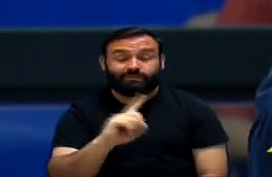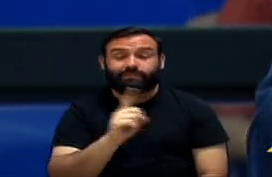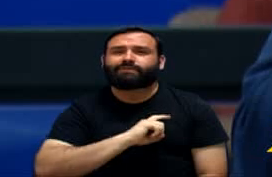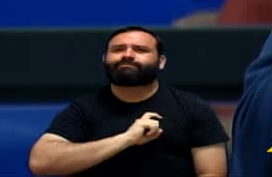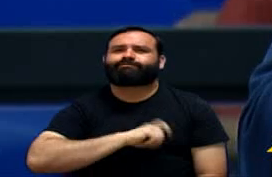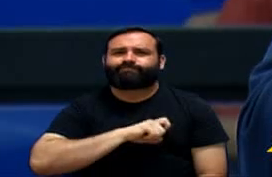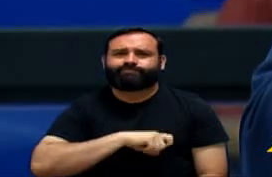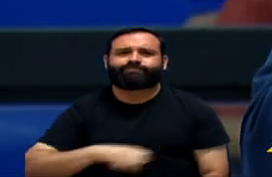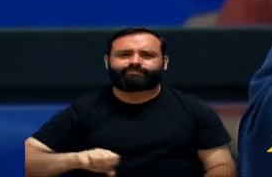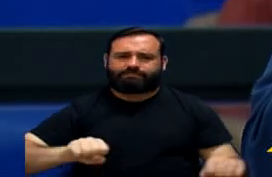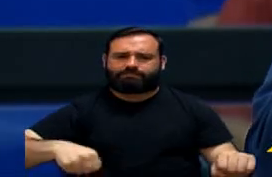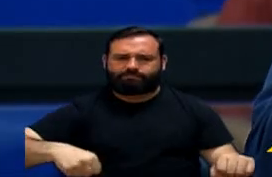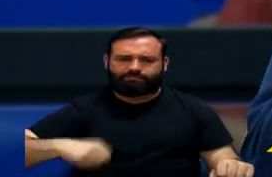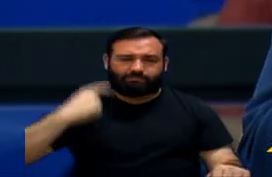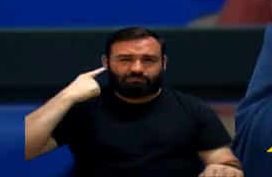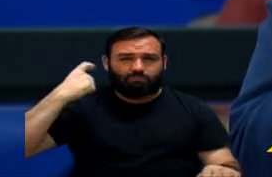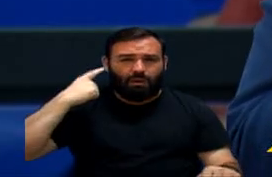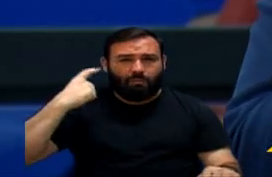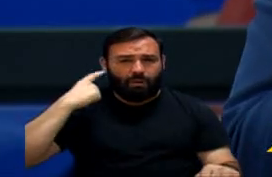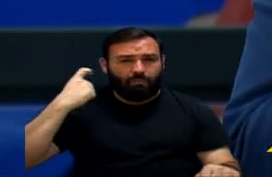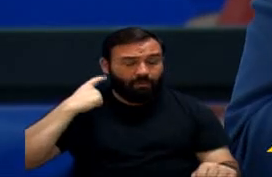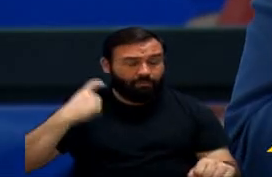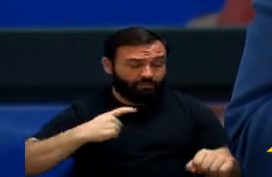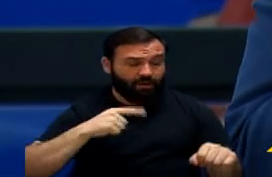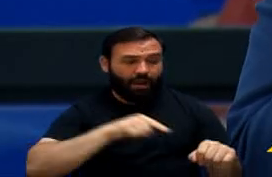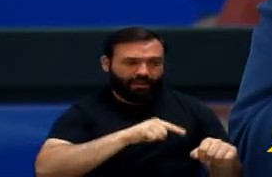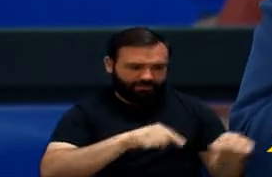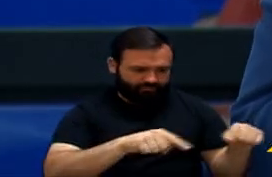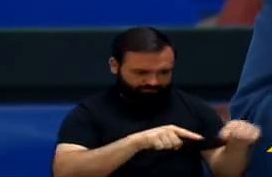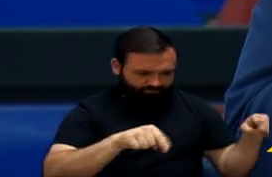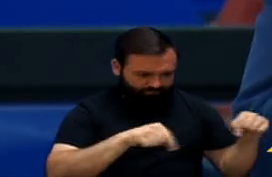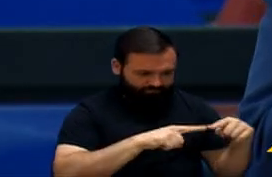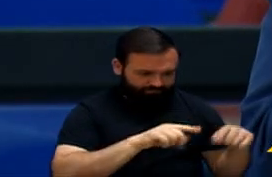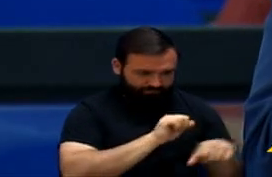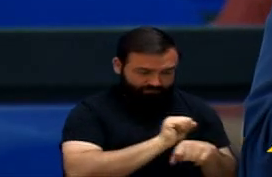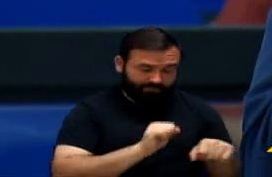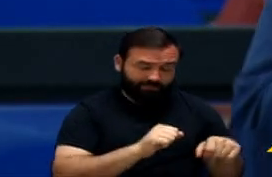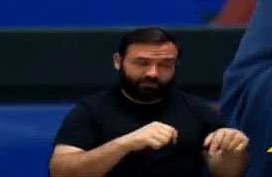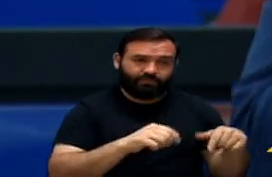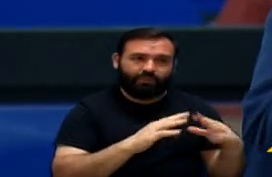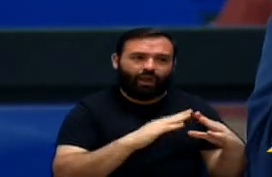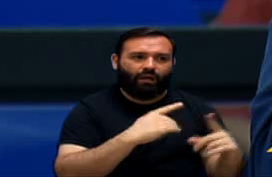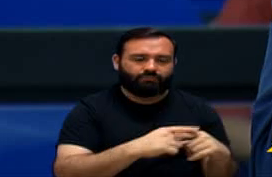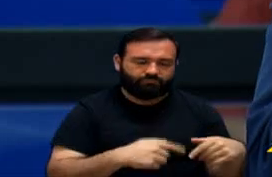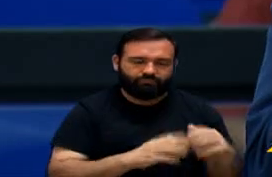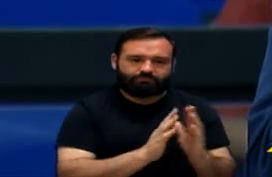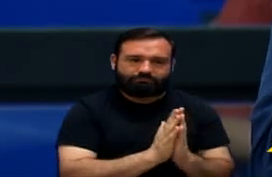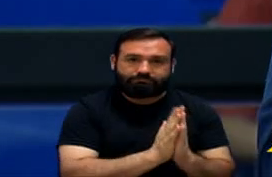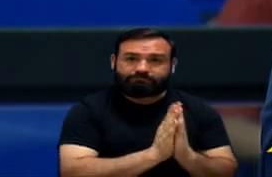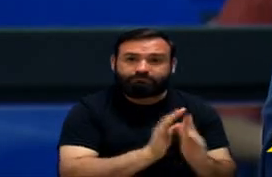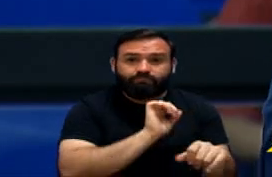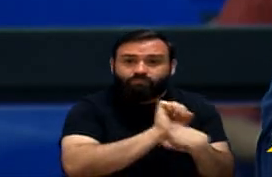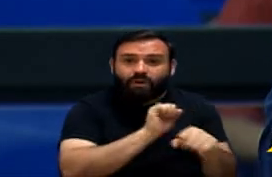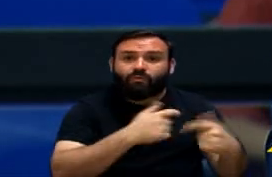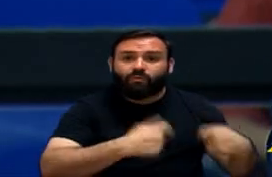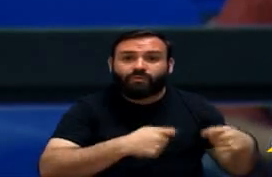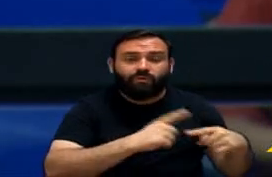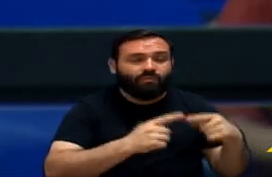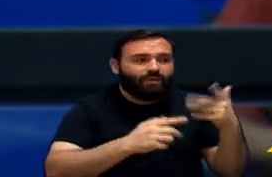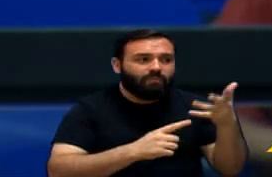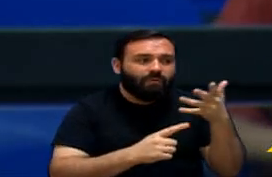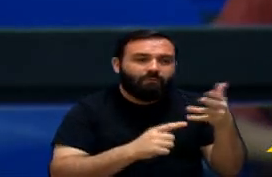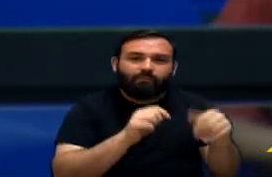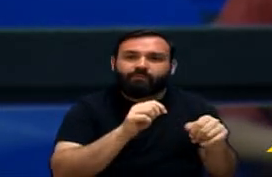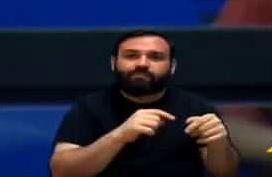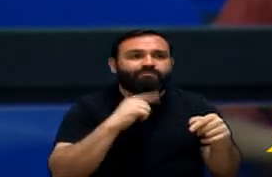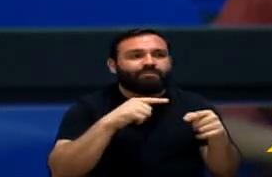ele ele fez o barulho fez interromper a missa o padre teve que parar a missa porque não dava para escutar a o sermão Tava bem